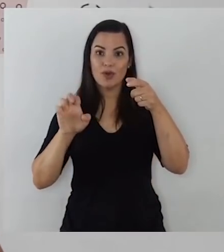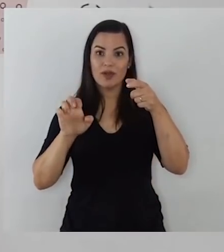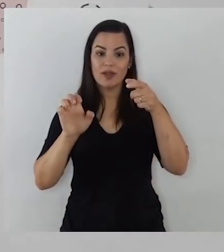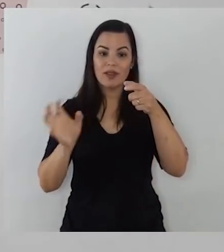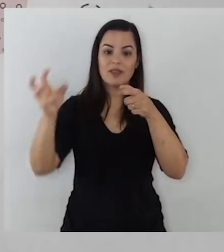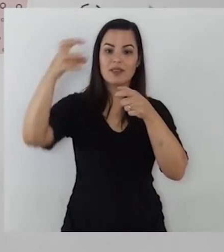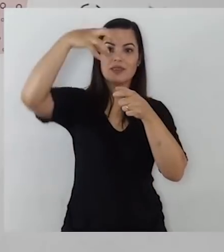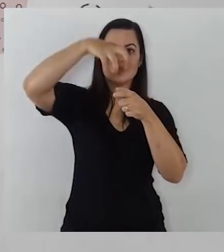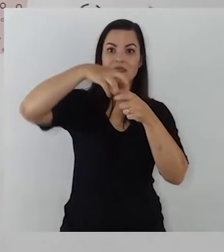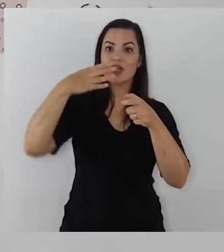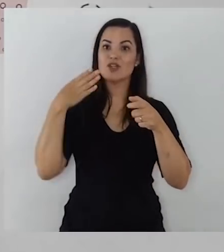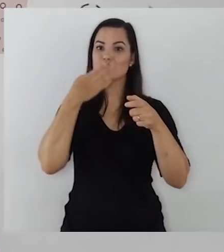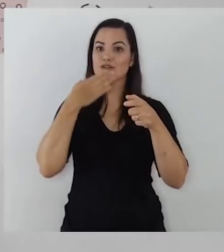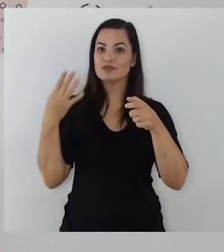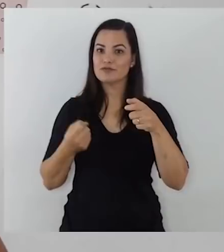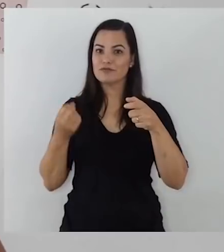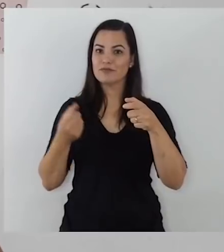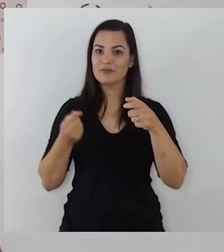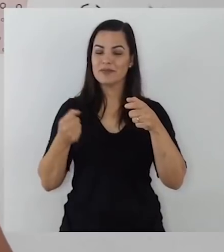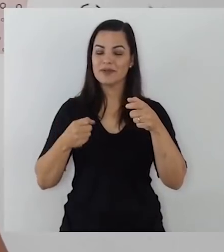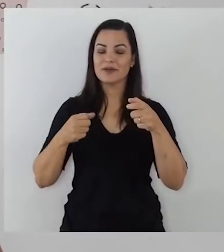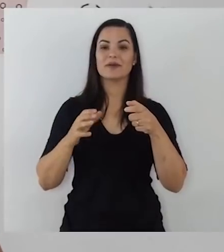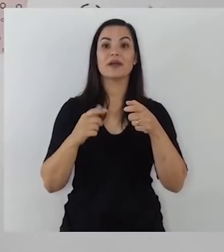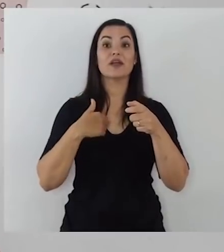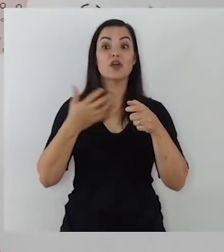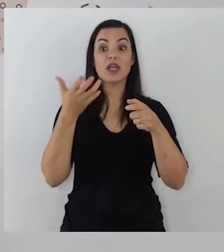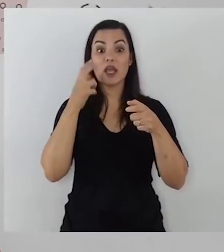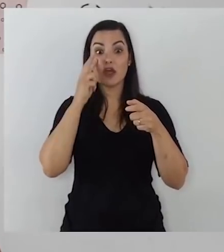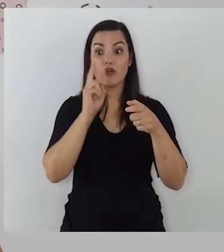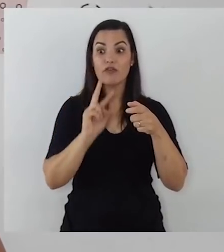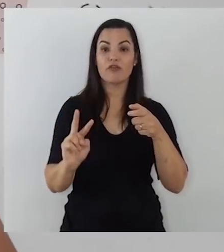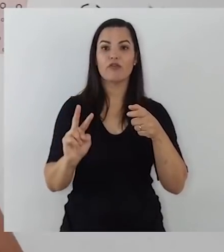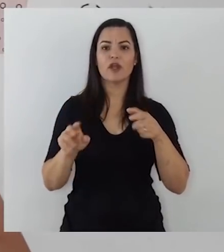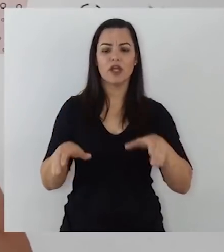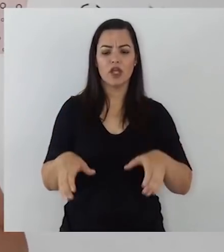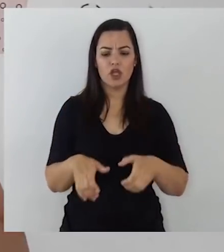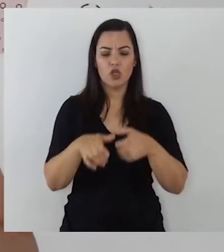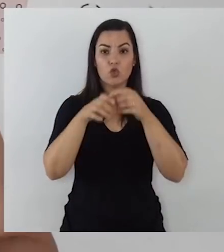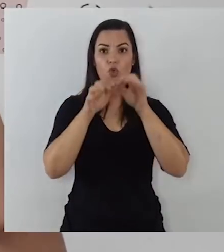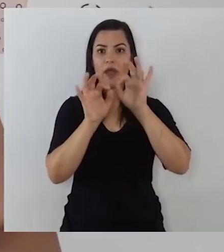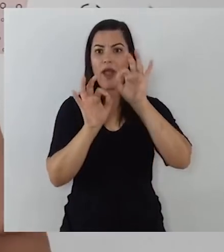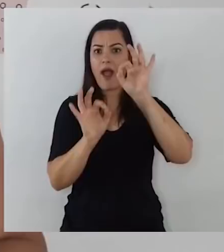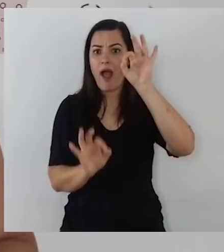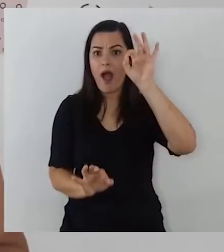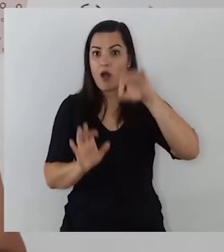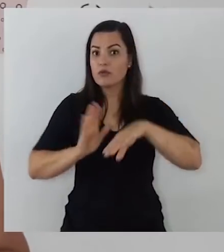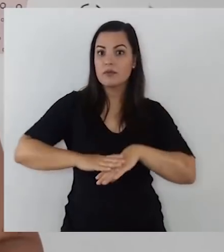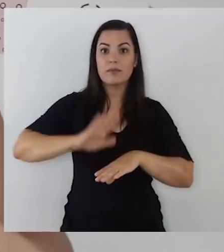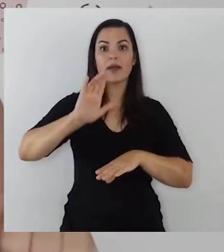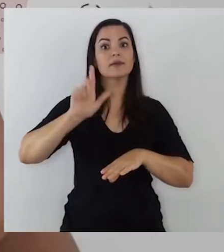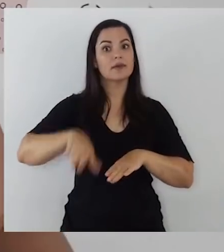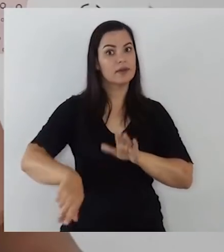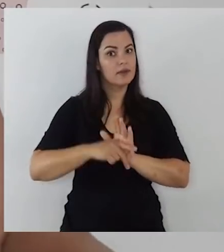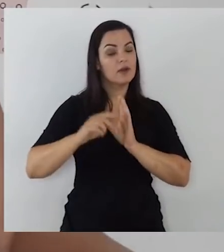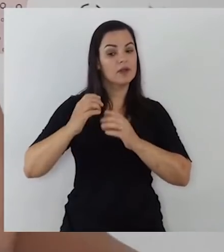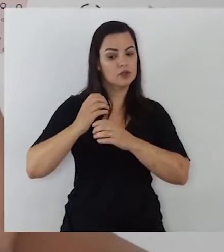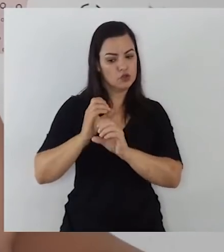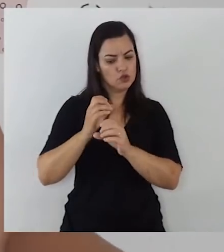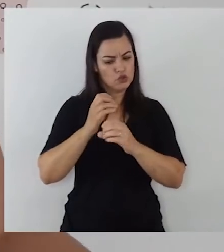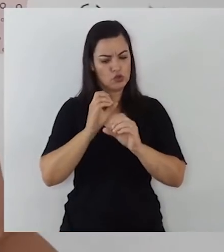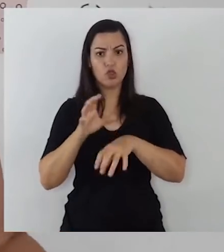o marshmallow na ponta e eu quero ver qual será a torre mais alta construída por vocês. Obra